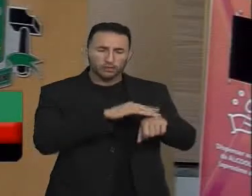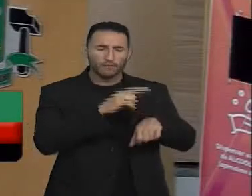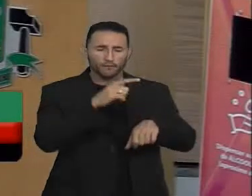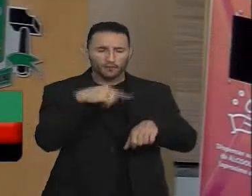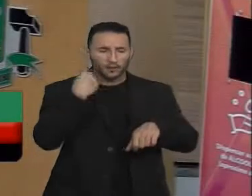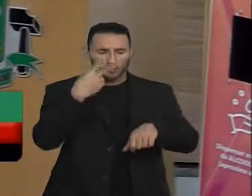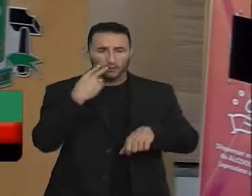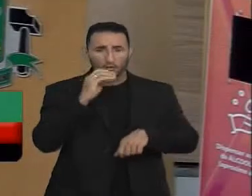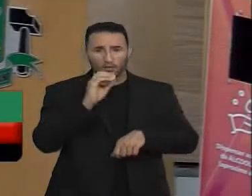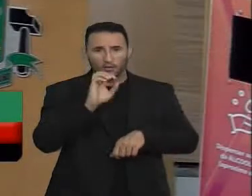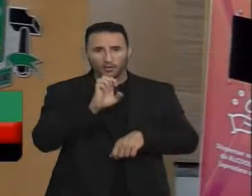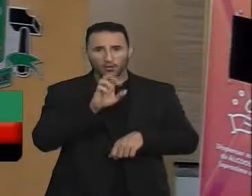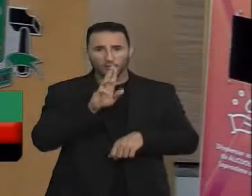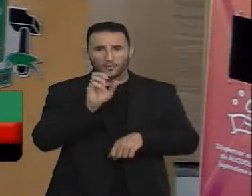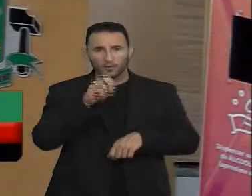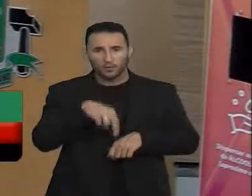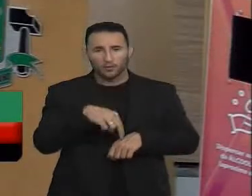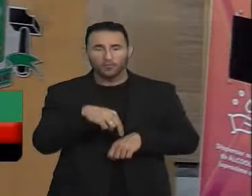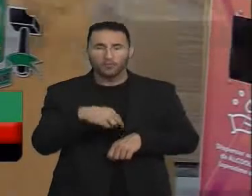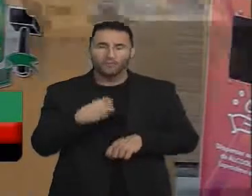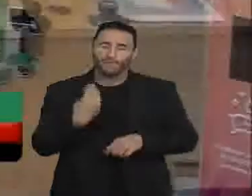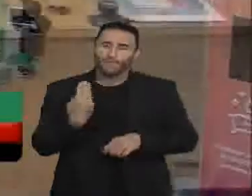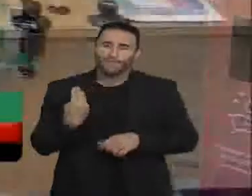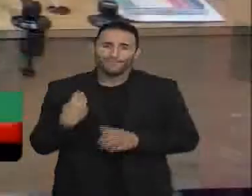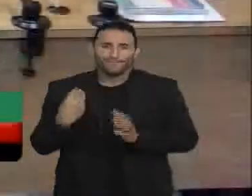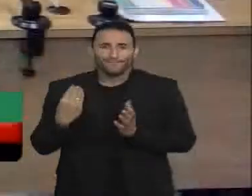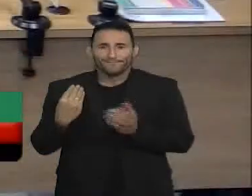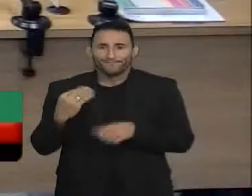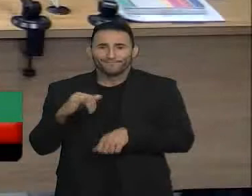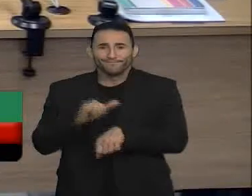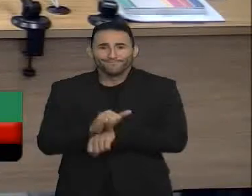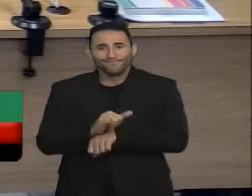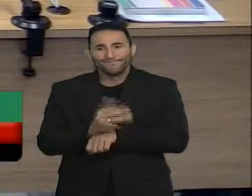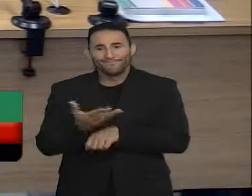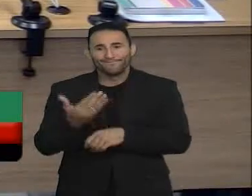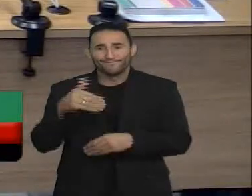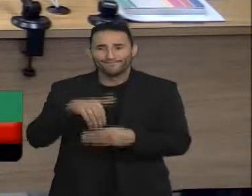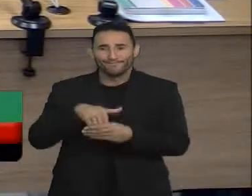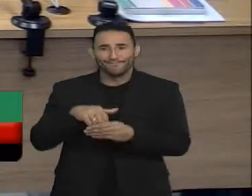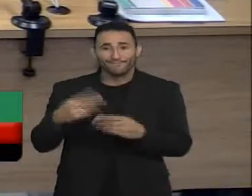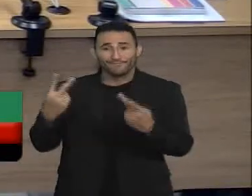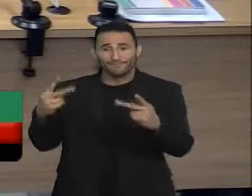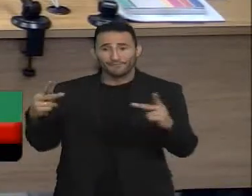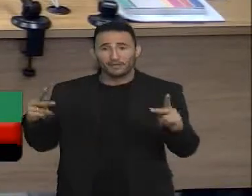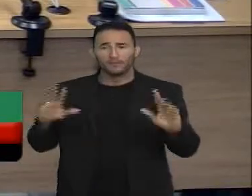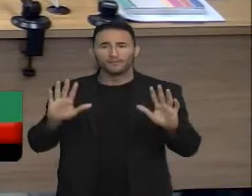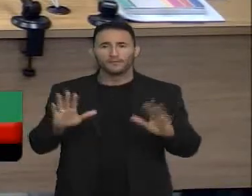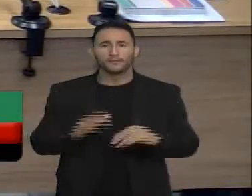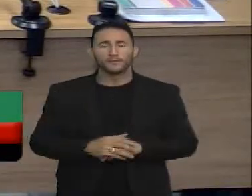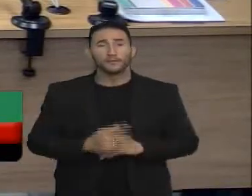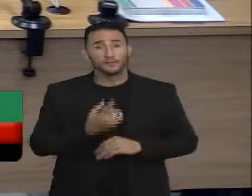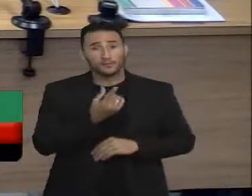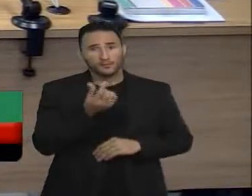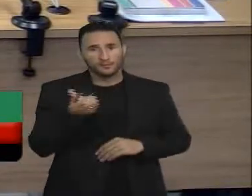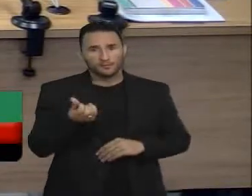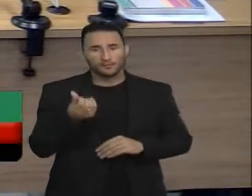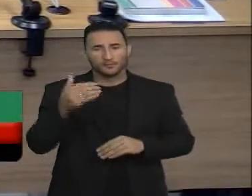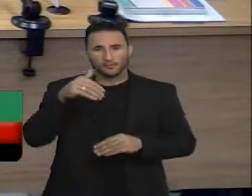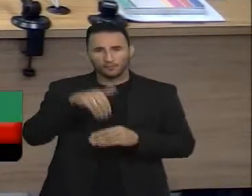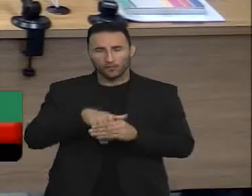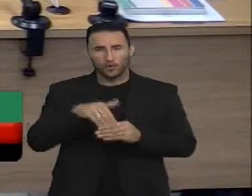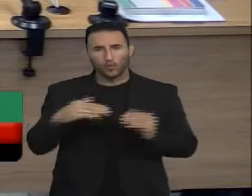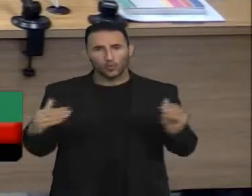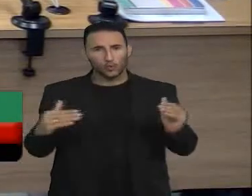Era bom ele estar aqui para votar também, né? Senhor presidente, 16 votos favoráveis ao